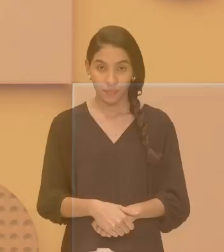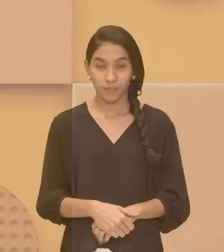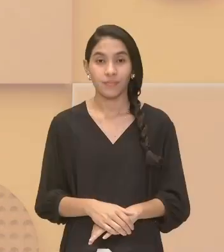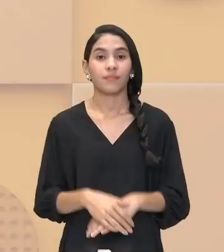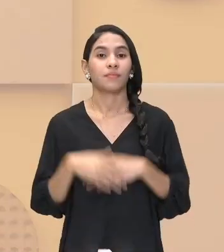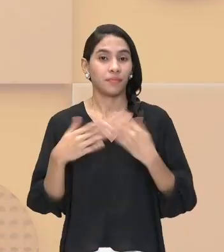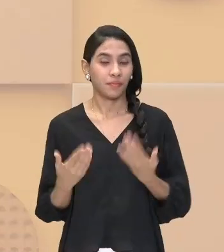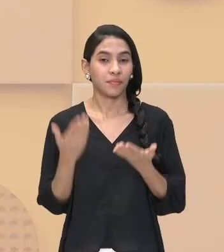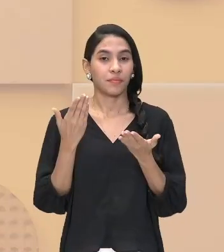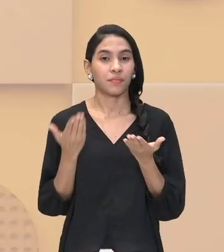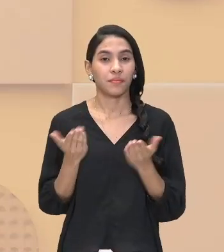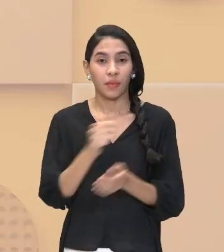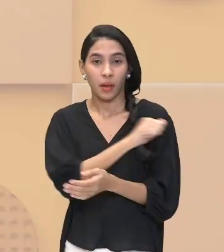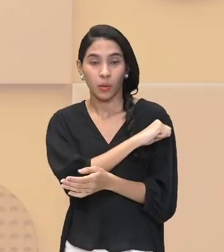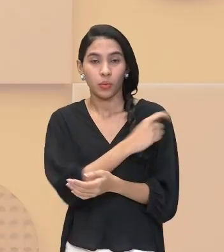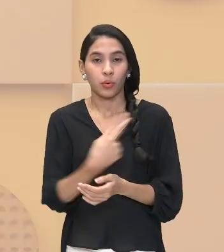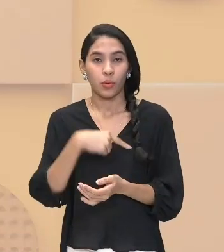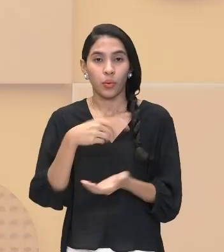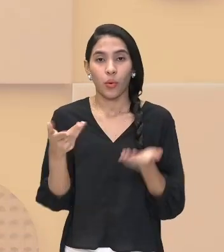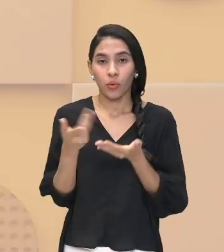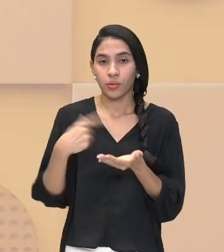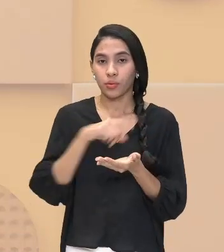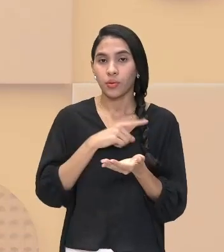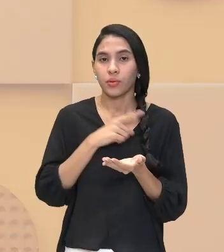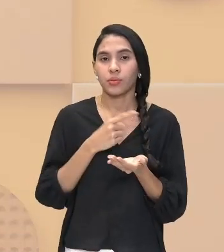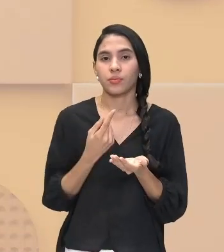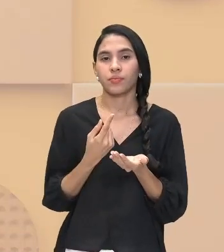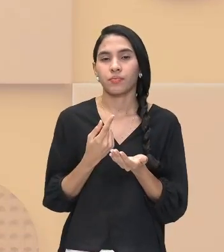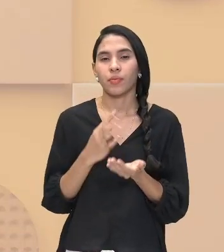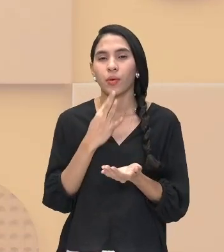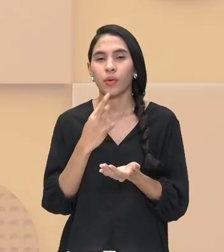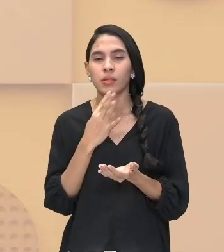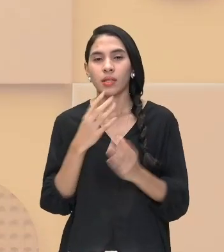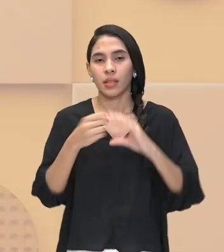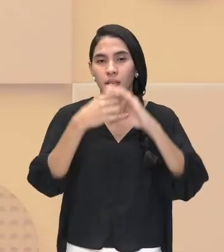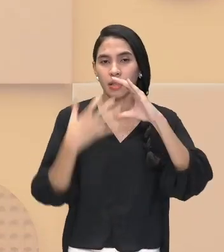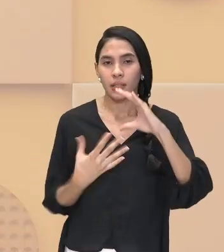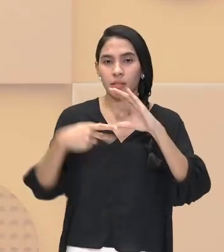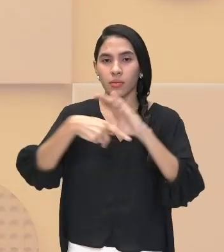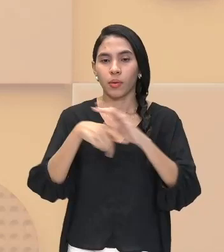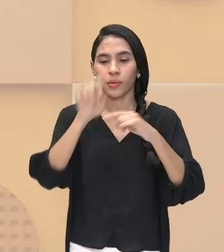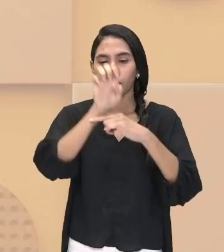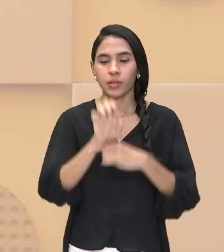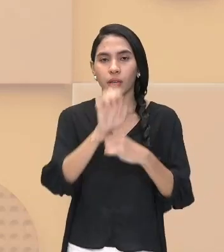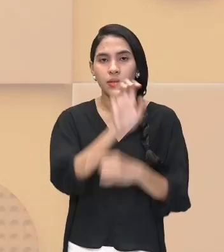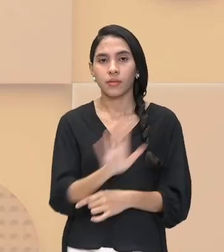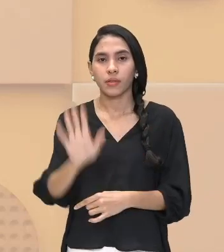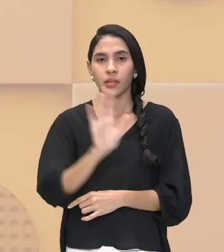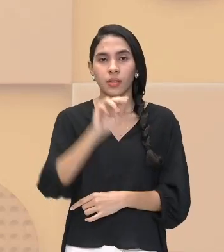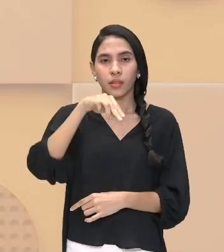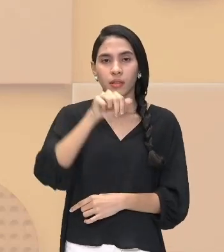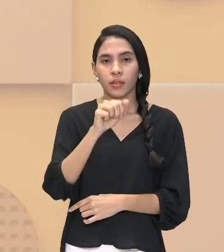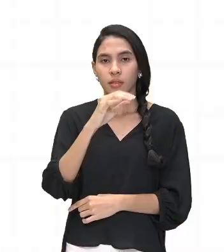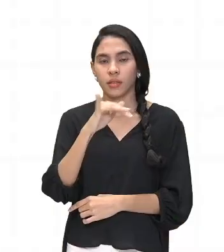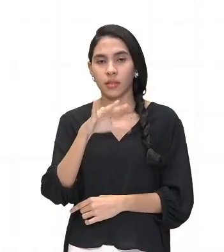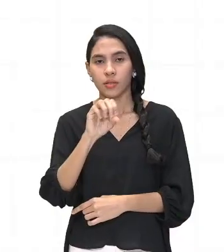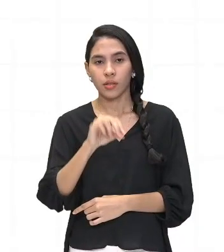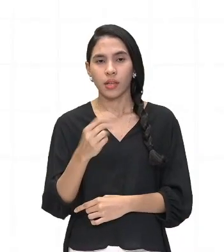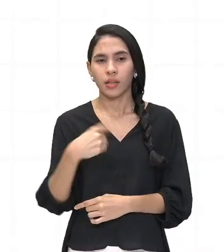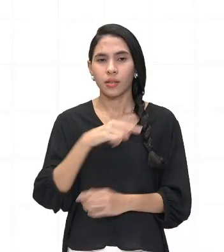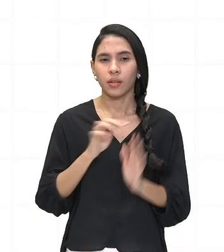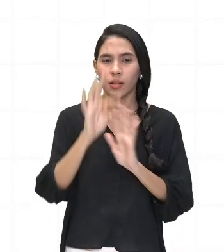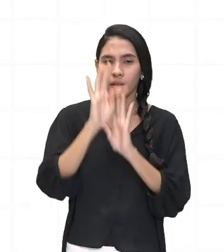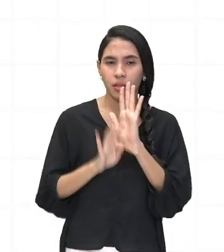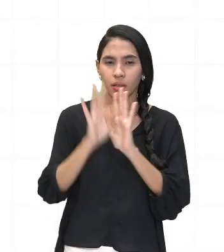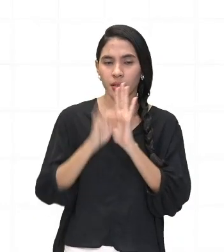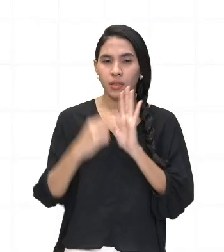Então, turmas, vamos conhecer as características dos estados nacionais. E a gente já inicia lendo aqui esse texto sobre